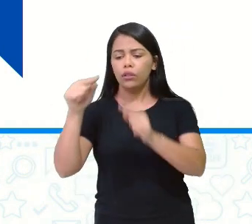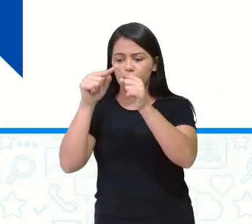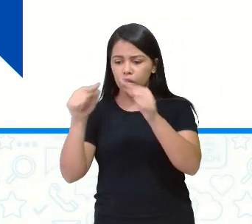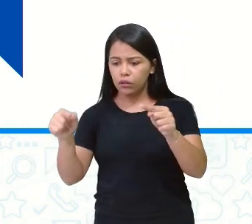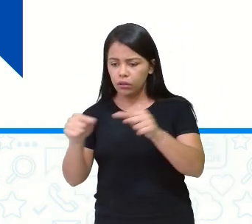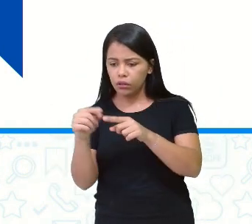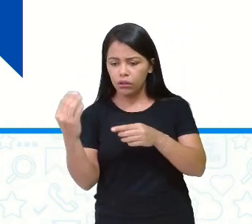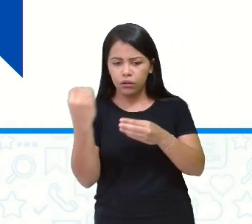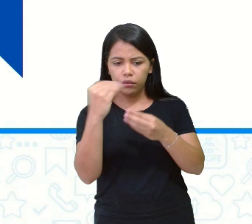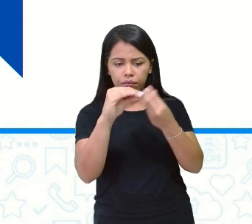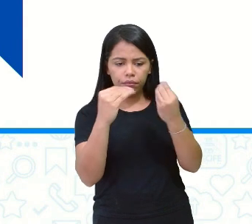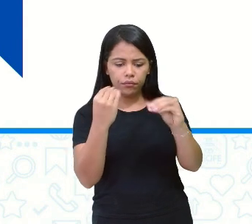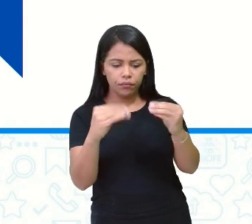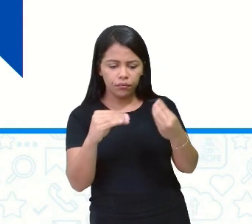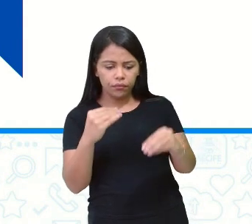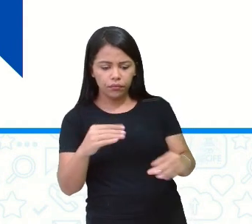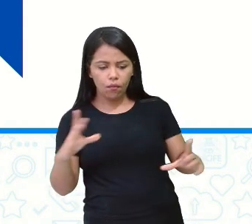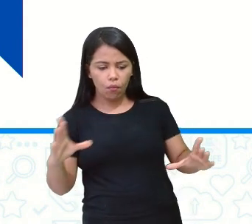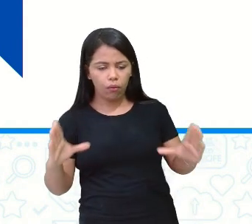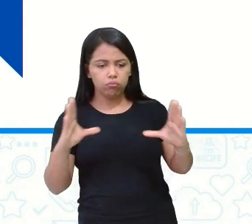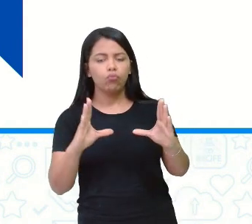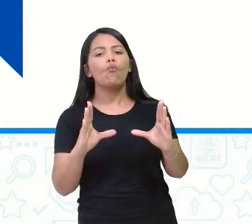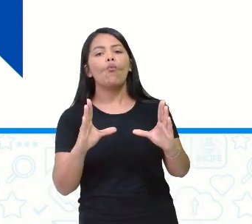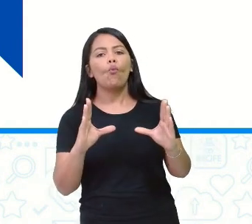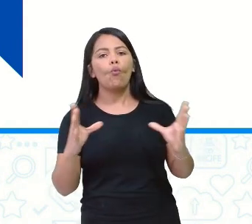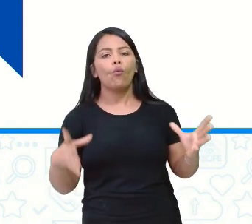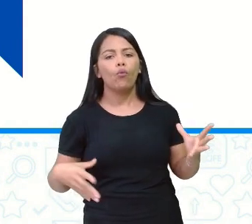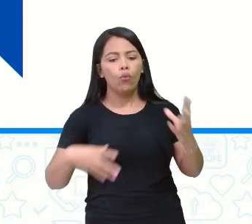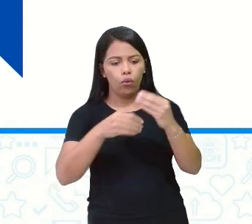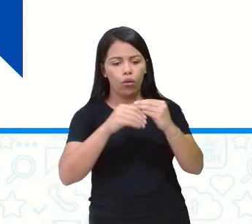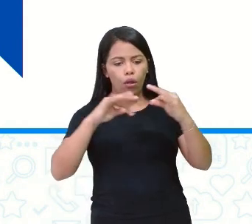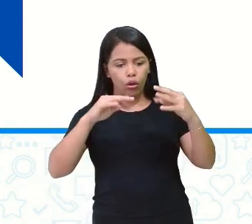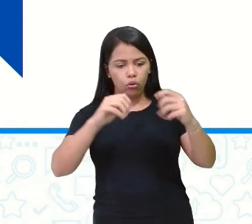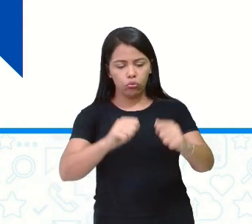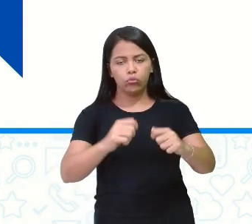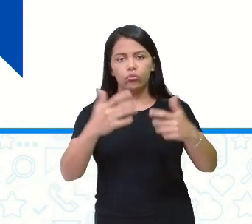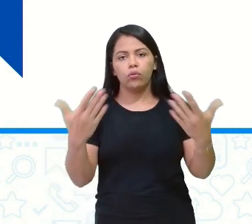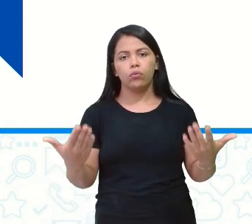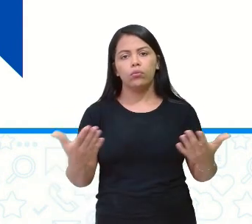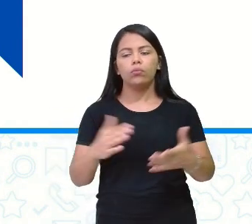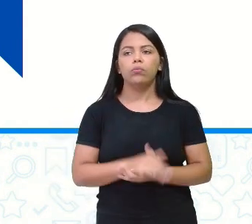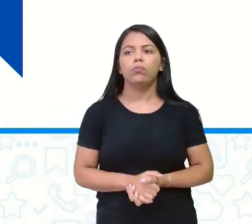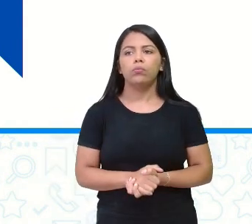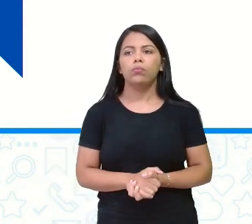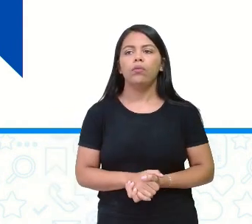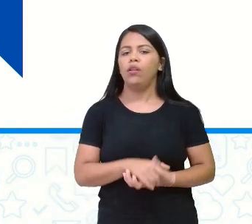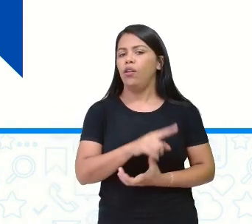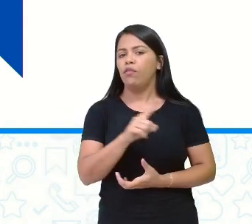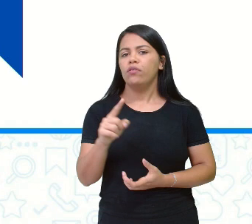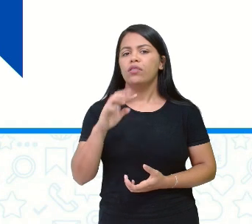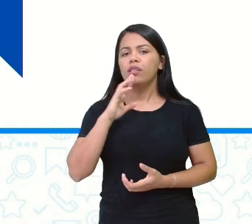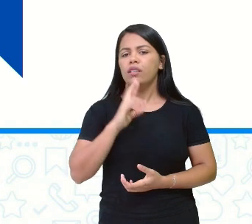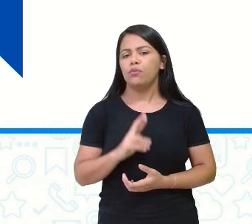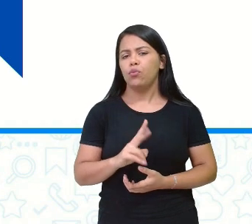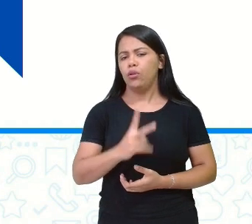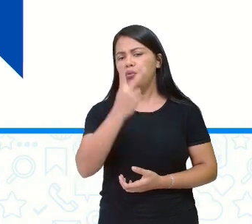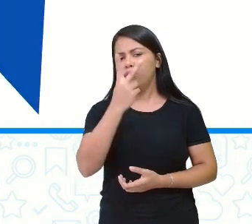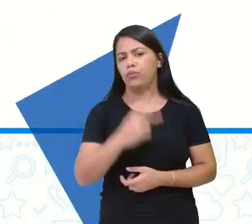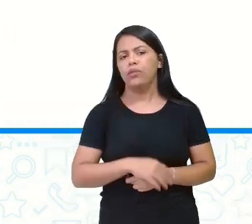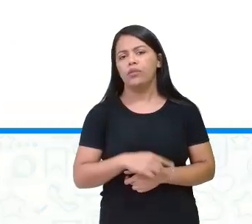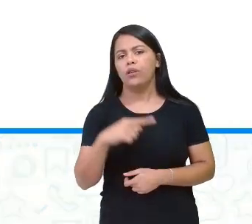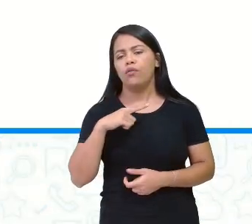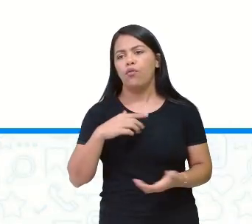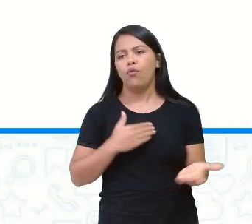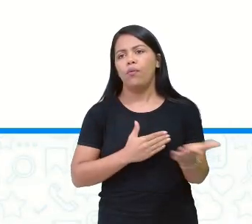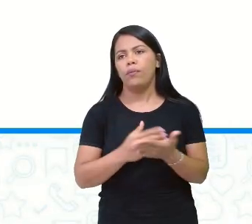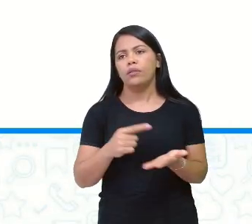do quadrado, né? Toda a superfície do quadrado. Será que vocês disseram duas? Será que são duas? Eu vou começar